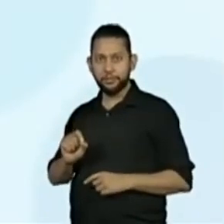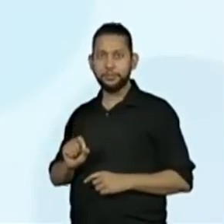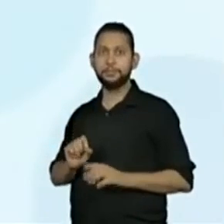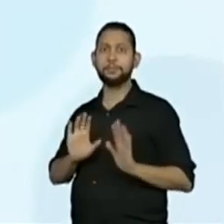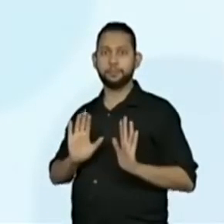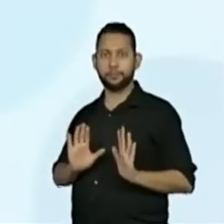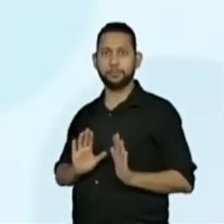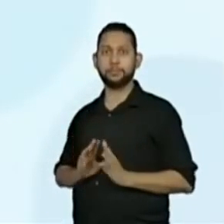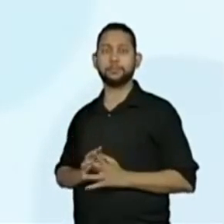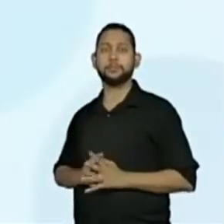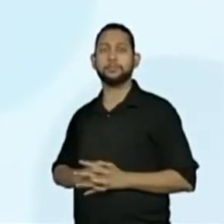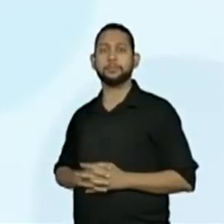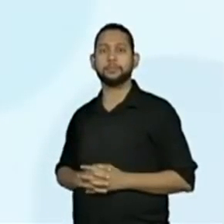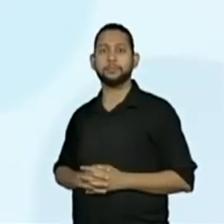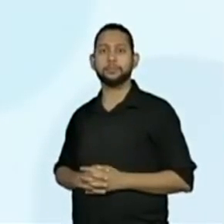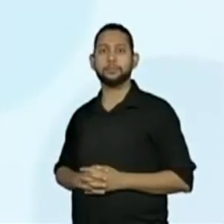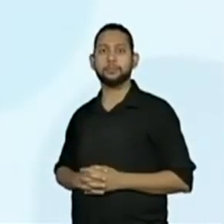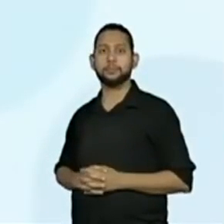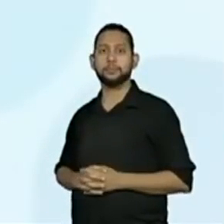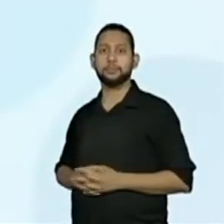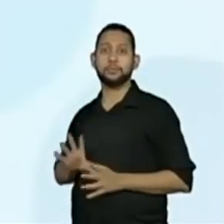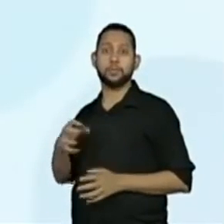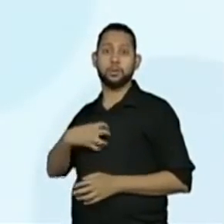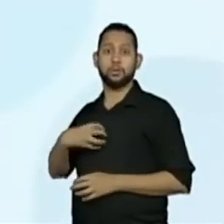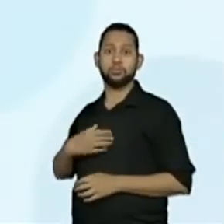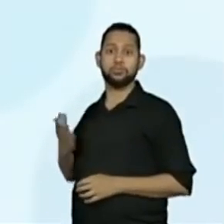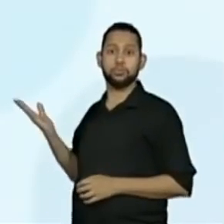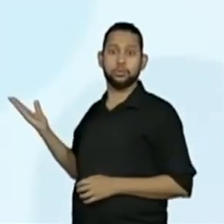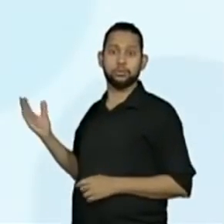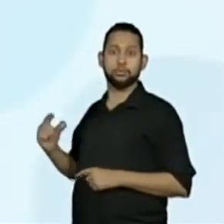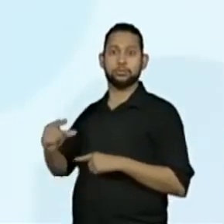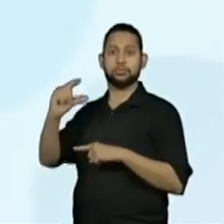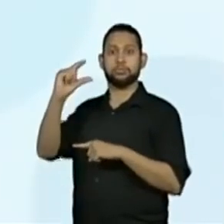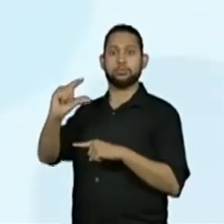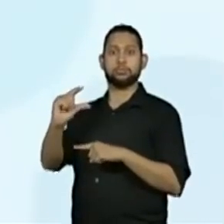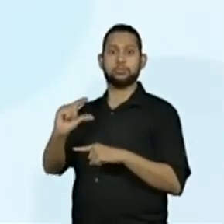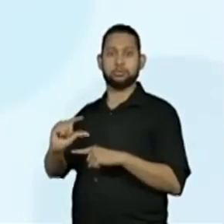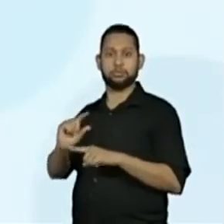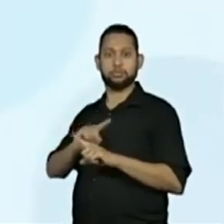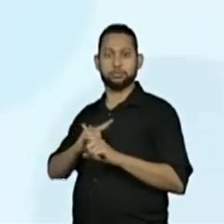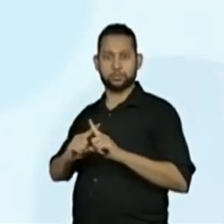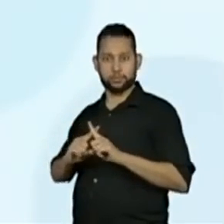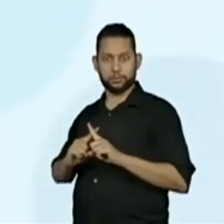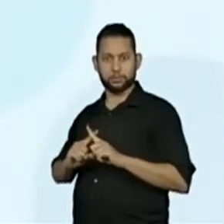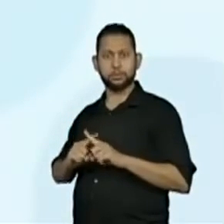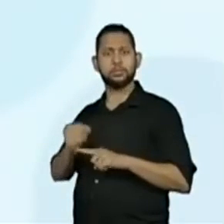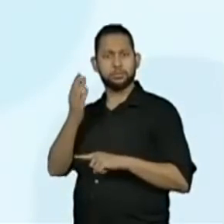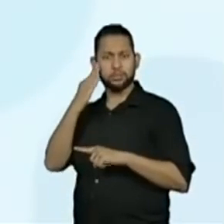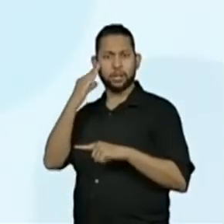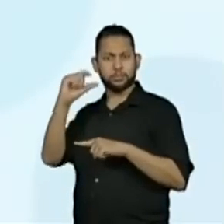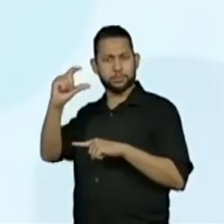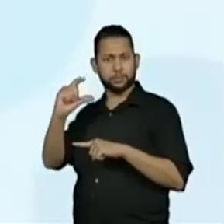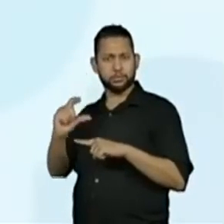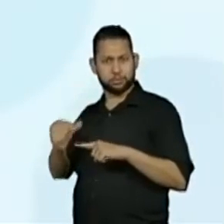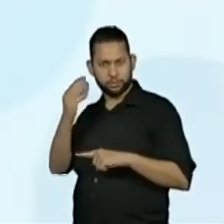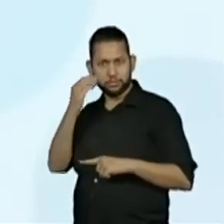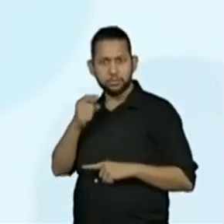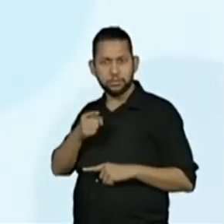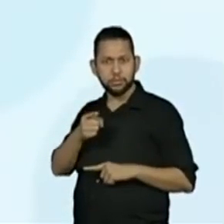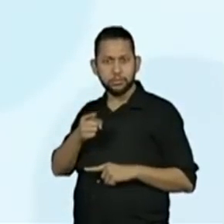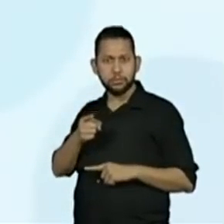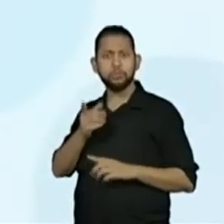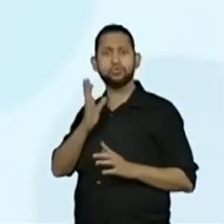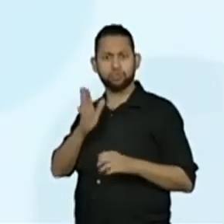X10 e assim no algoritmo e sabem como faz desse jeito